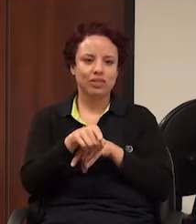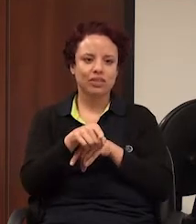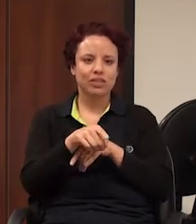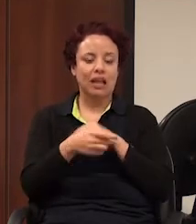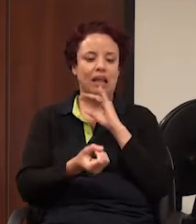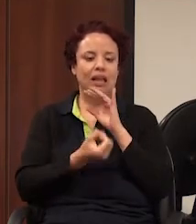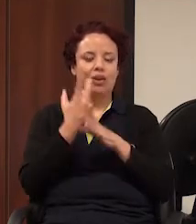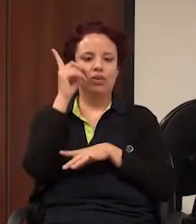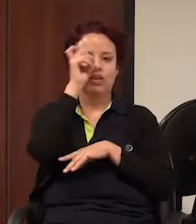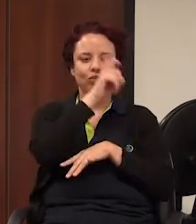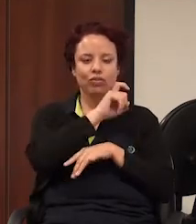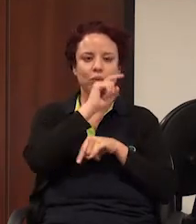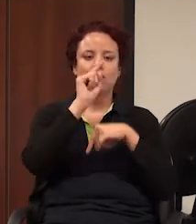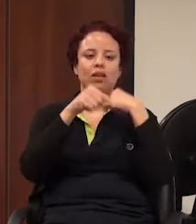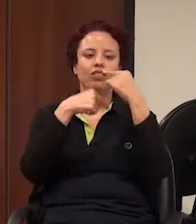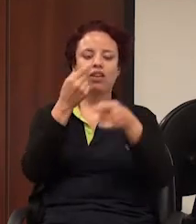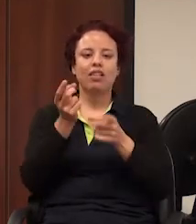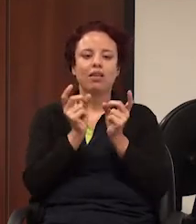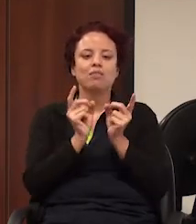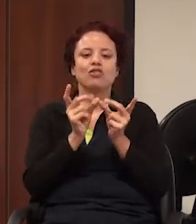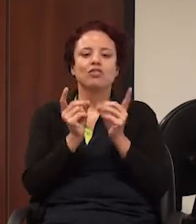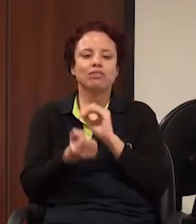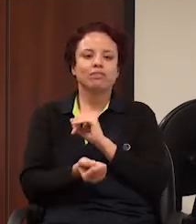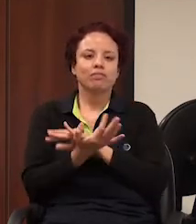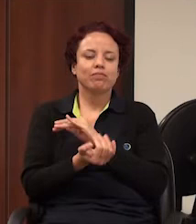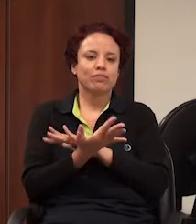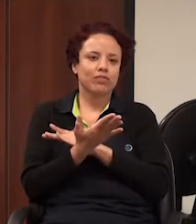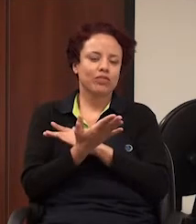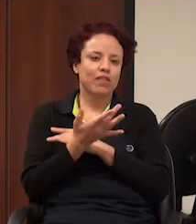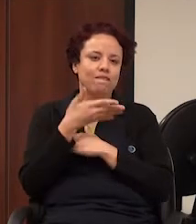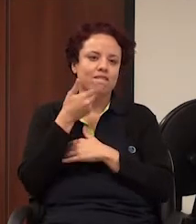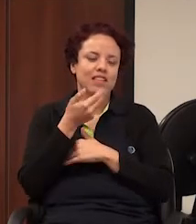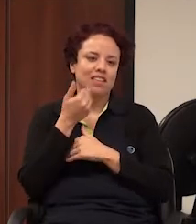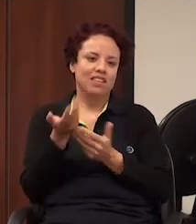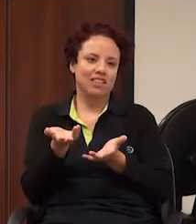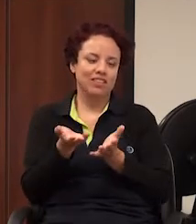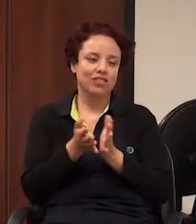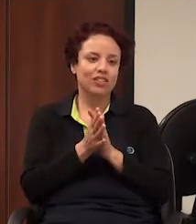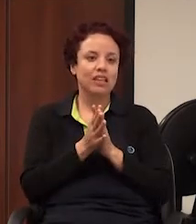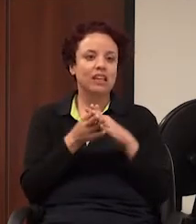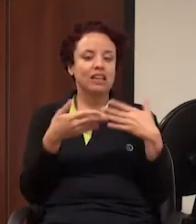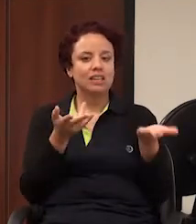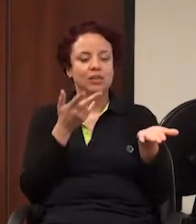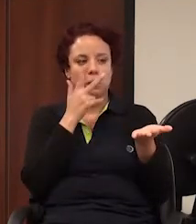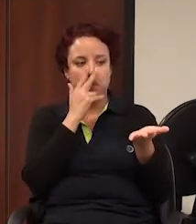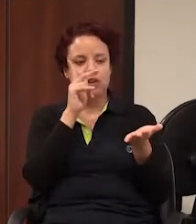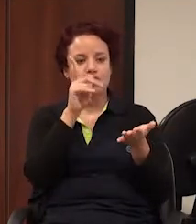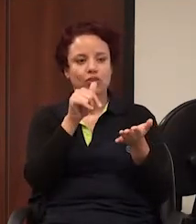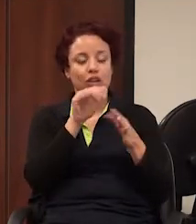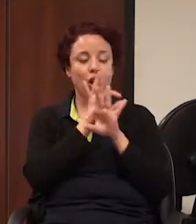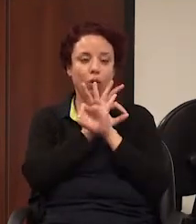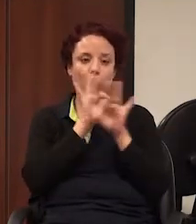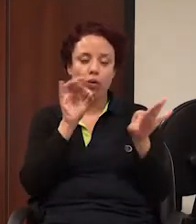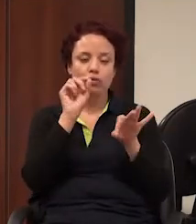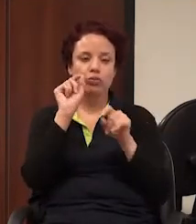dificuldades para lá depois se vender algum tipo de facilidade. Né? Então, acho que seria ideal, né, a